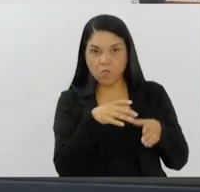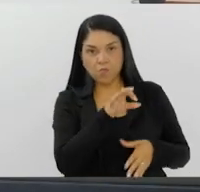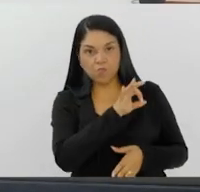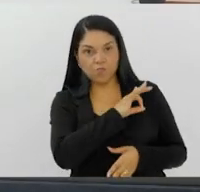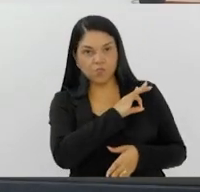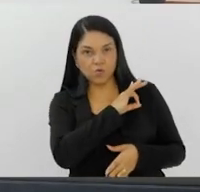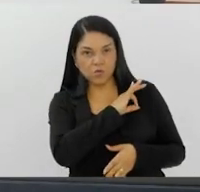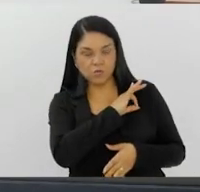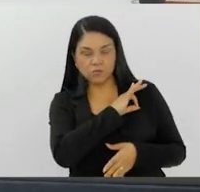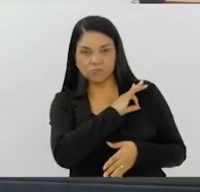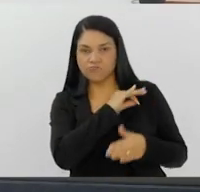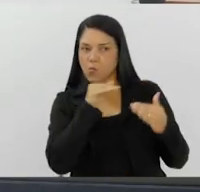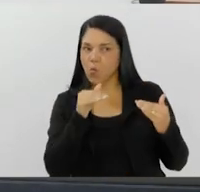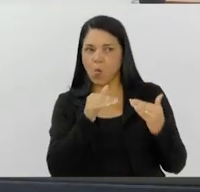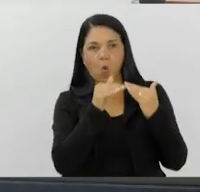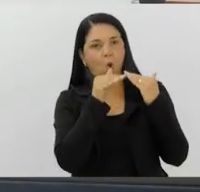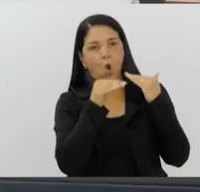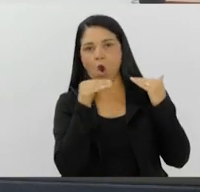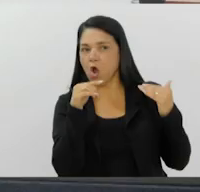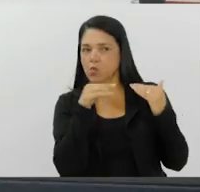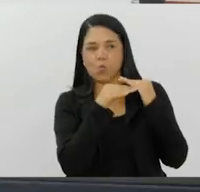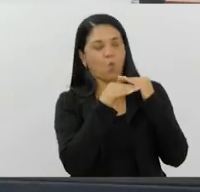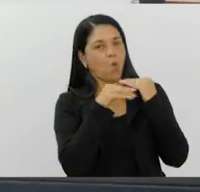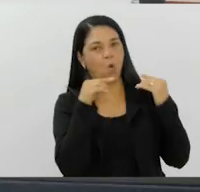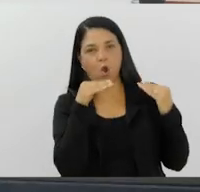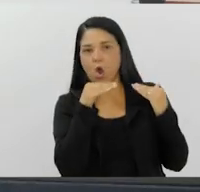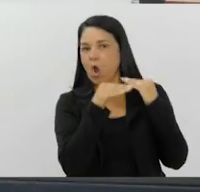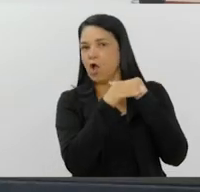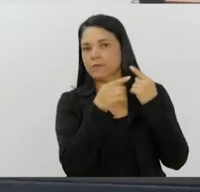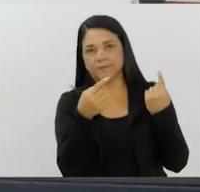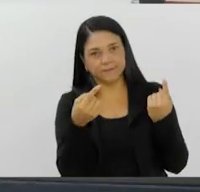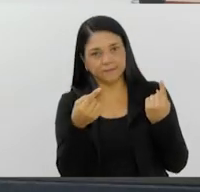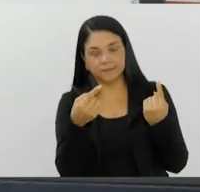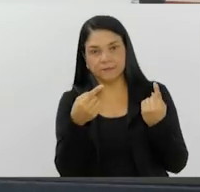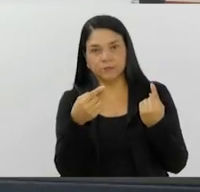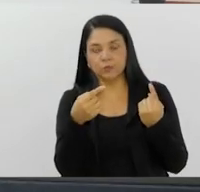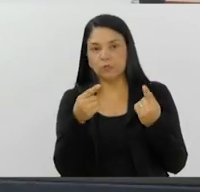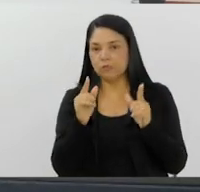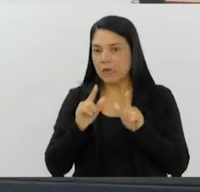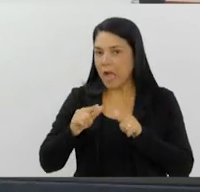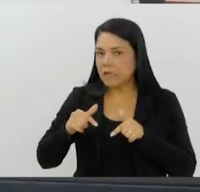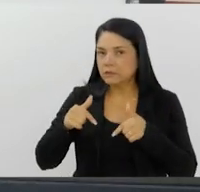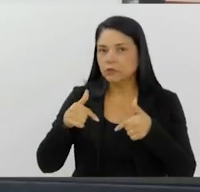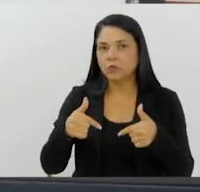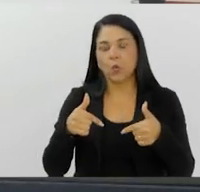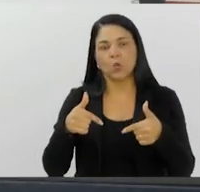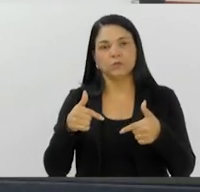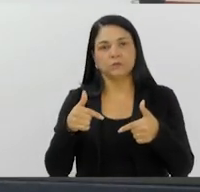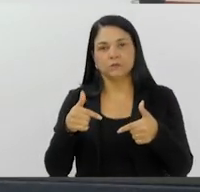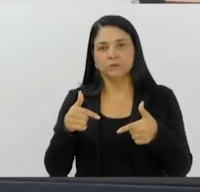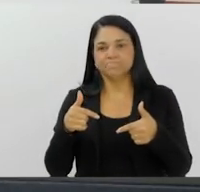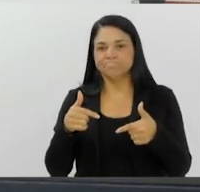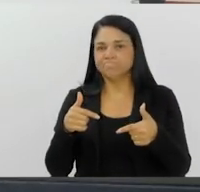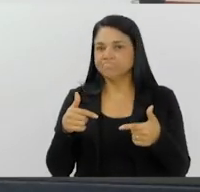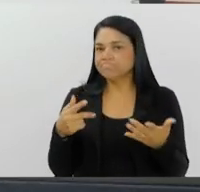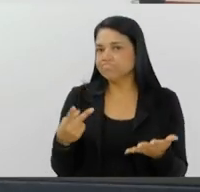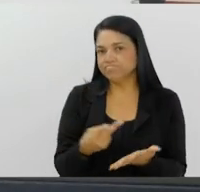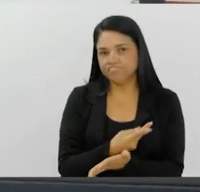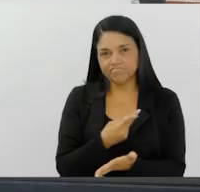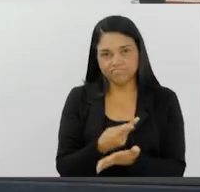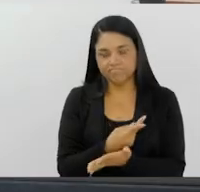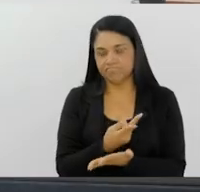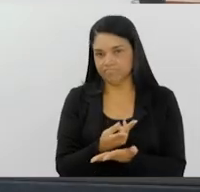coaduna com eventuais excessos ou o algum tipo de procedimento dos seus agentes